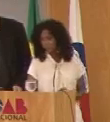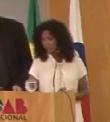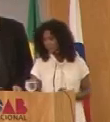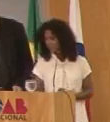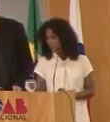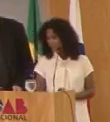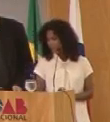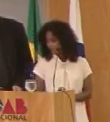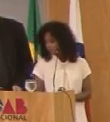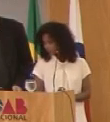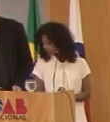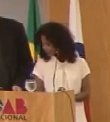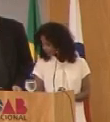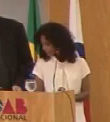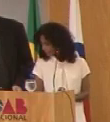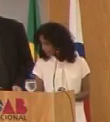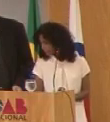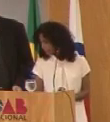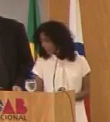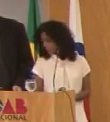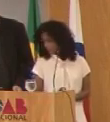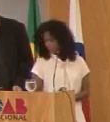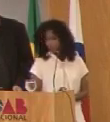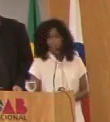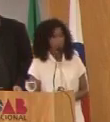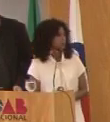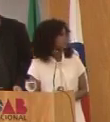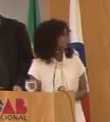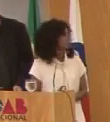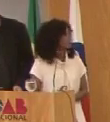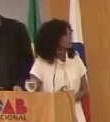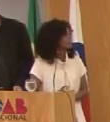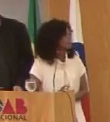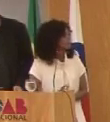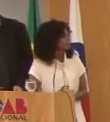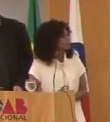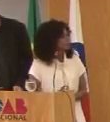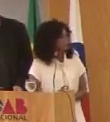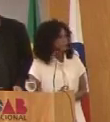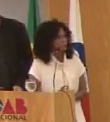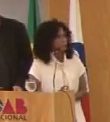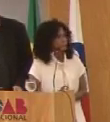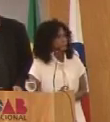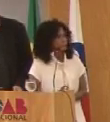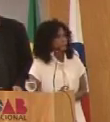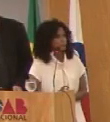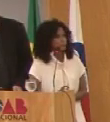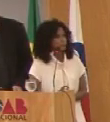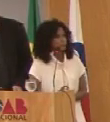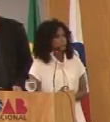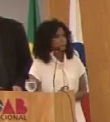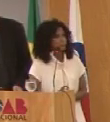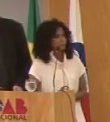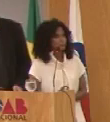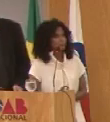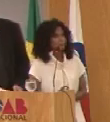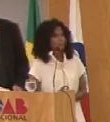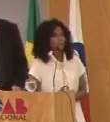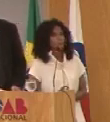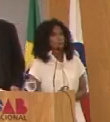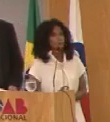então vivos, Collor, Sarney, Fernando Henrique e Lula. Esta comissão teve o